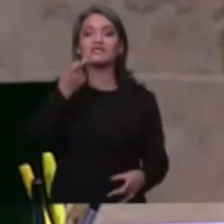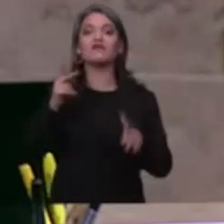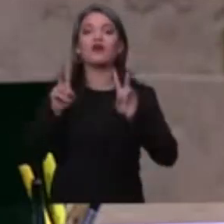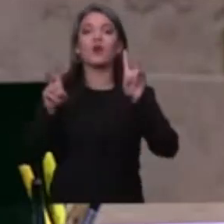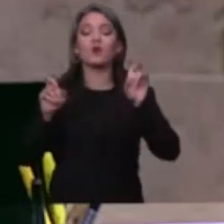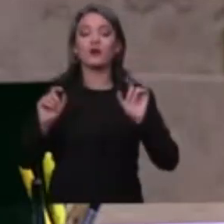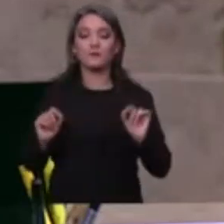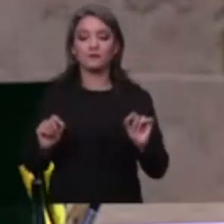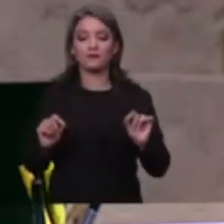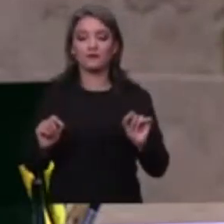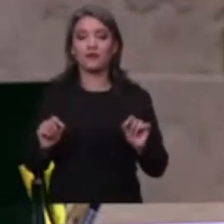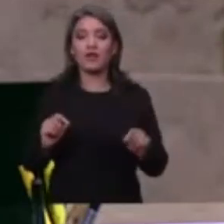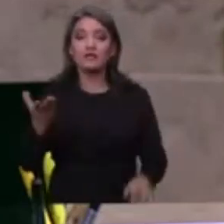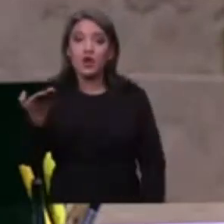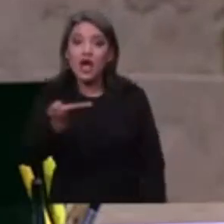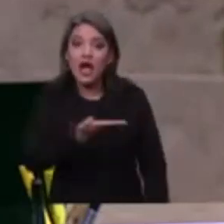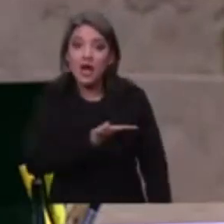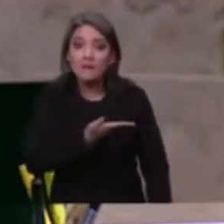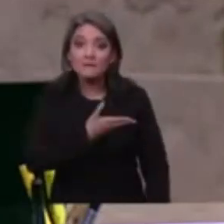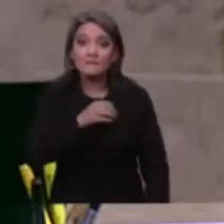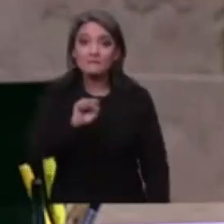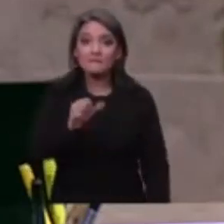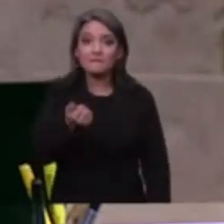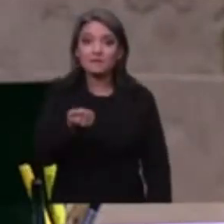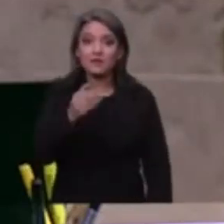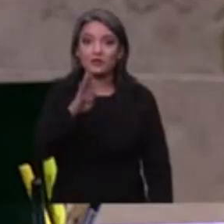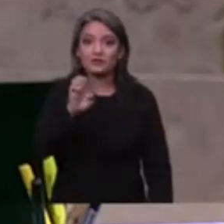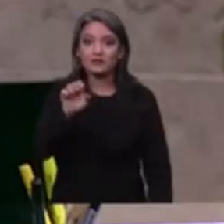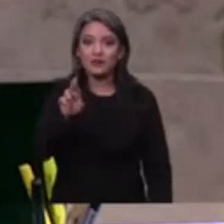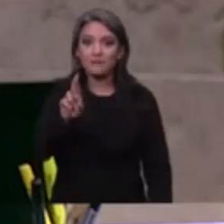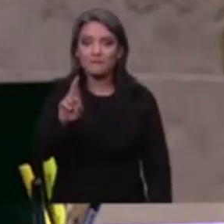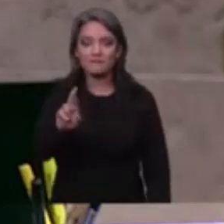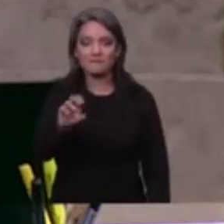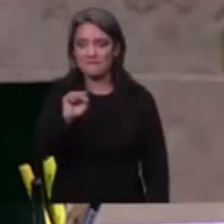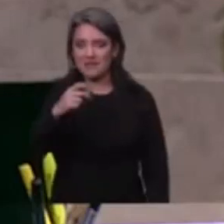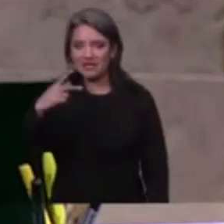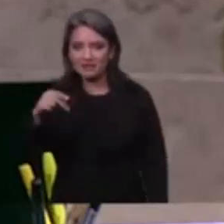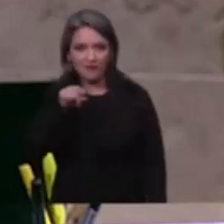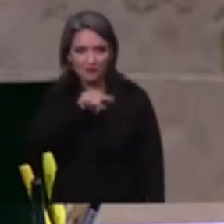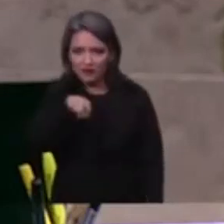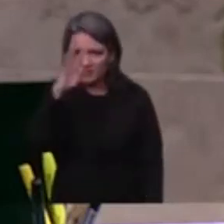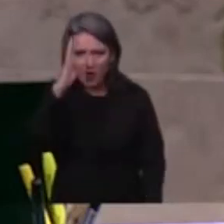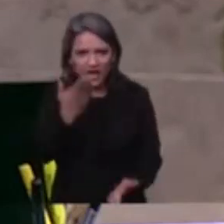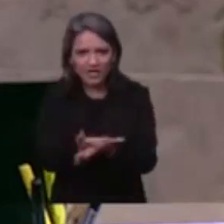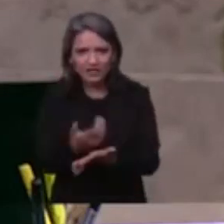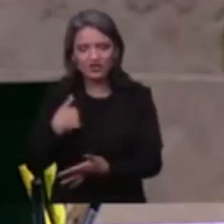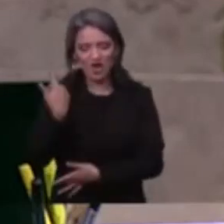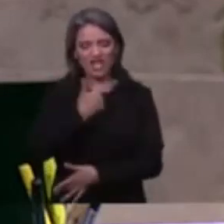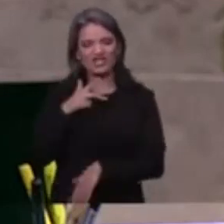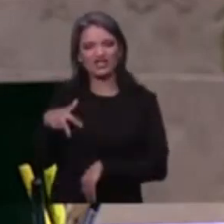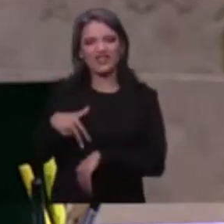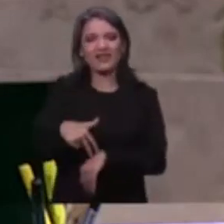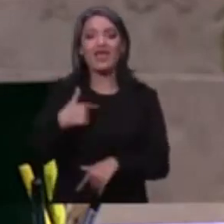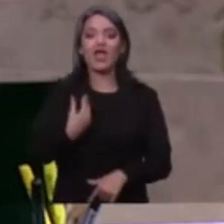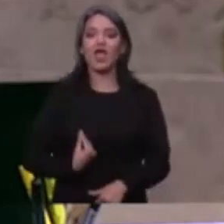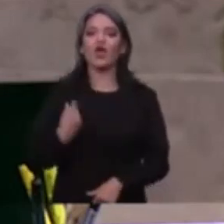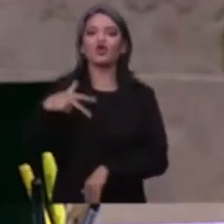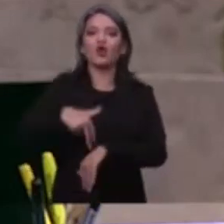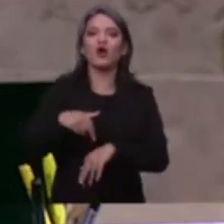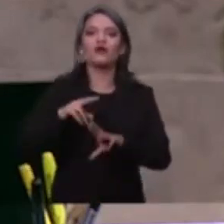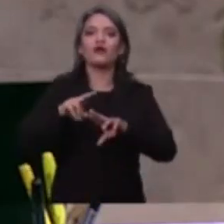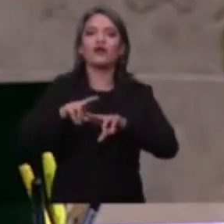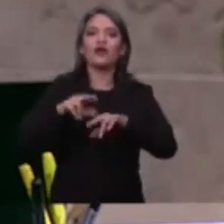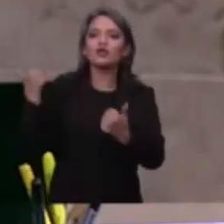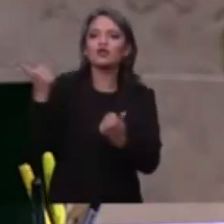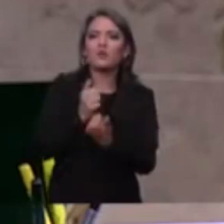aspas, "Amigos da Sabesp, quem não acreditou, estamos aqui. Quem não acreditou, estou aqui por vocês